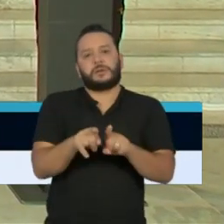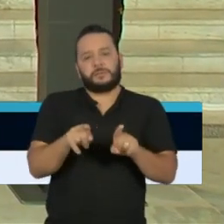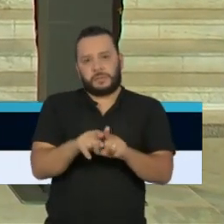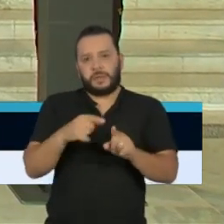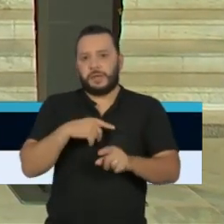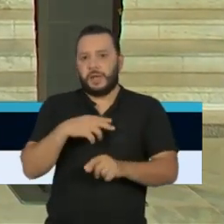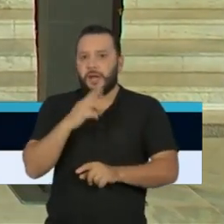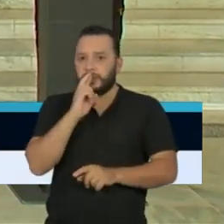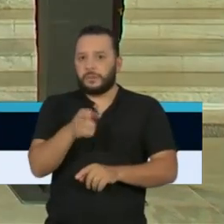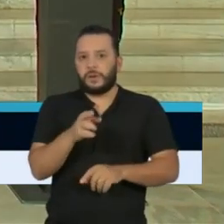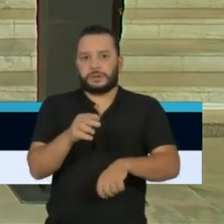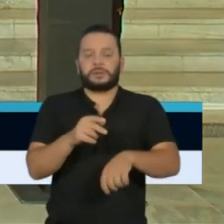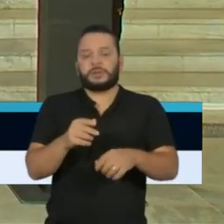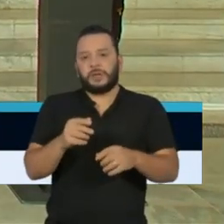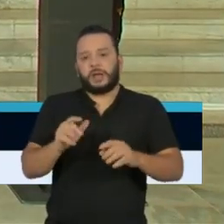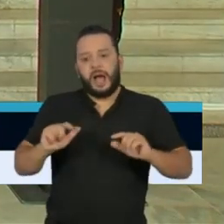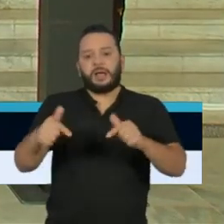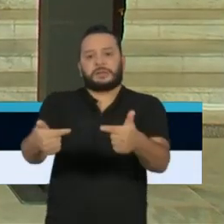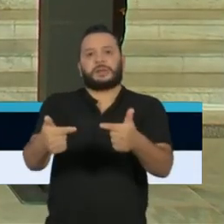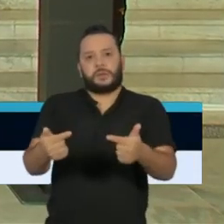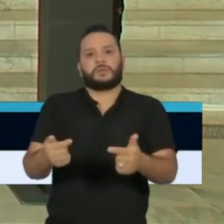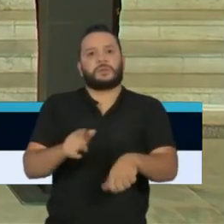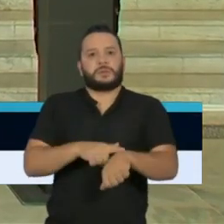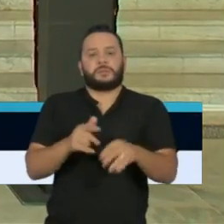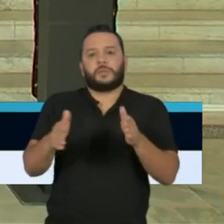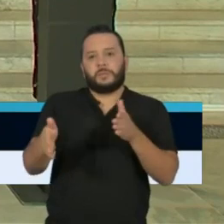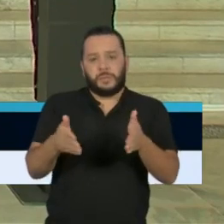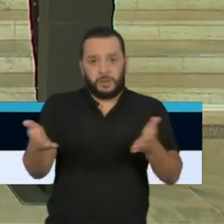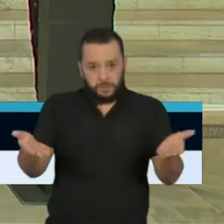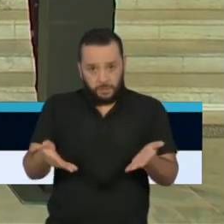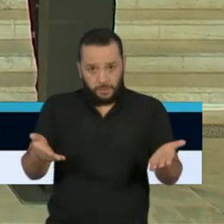a esse momento que estamos vivendo tão dramático que